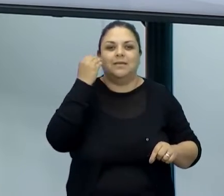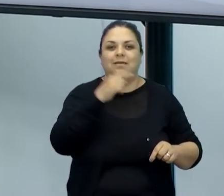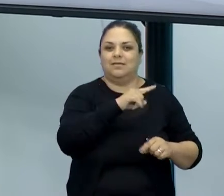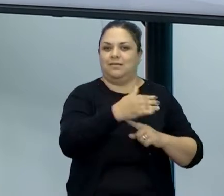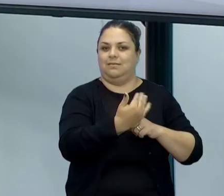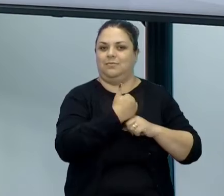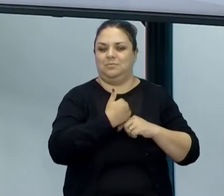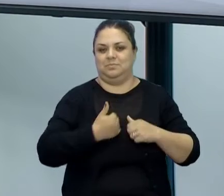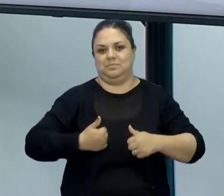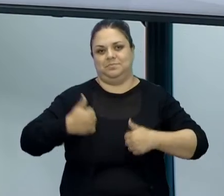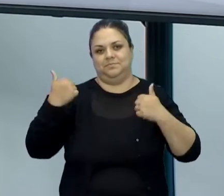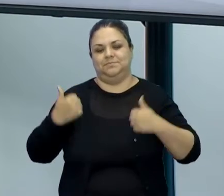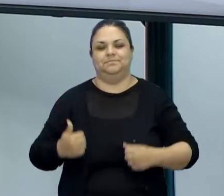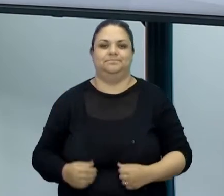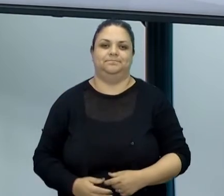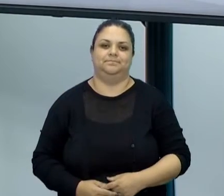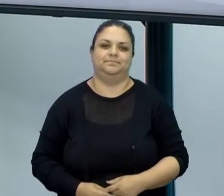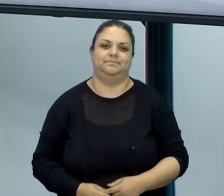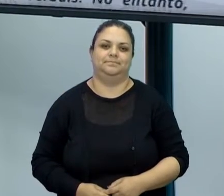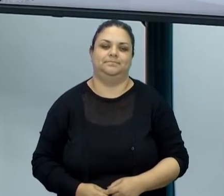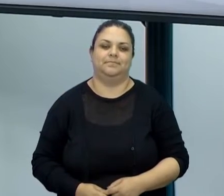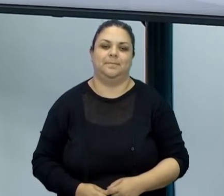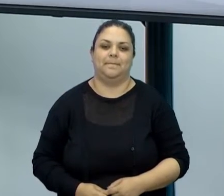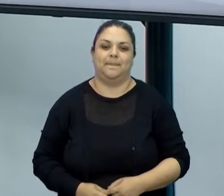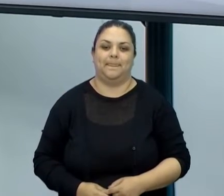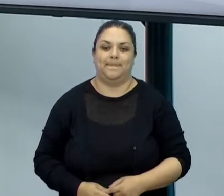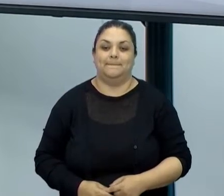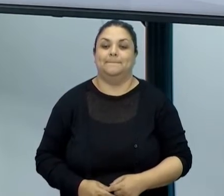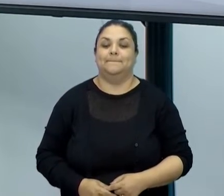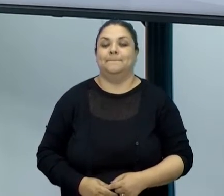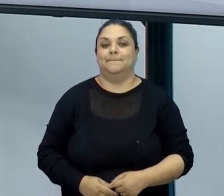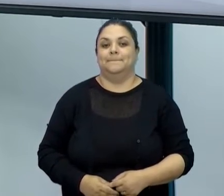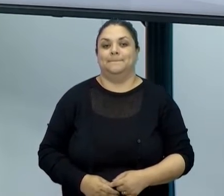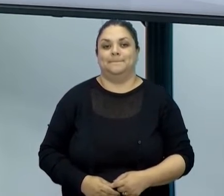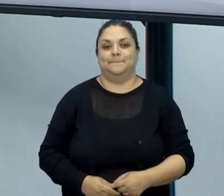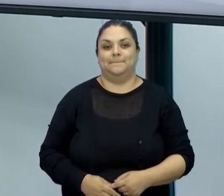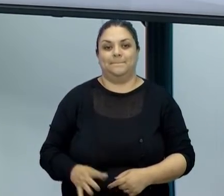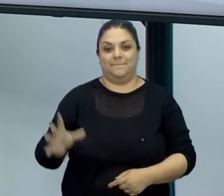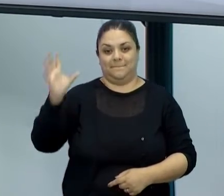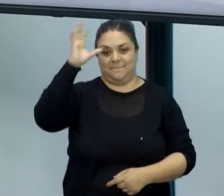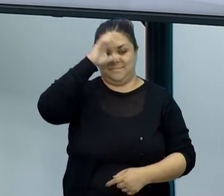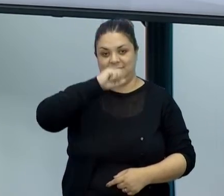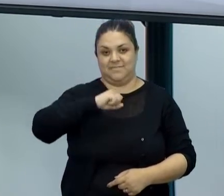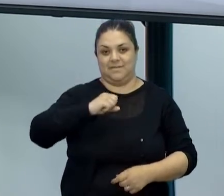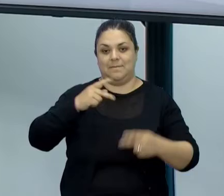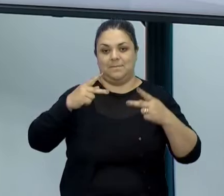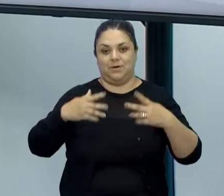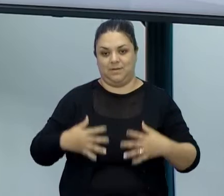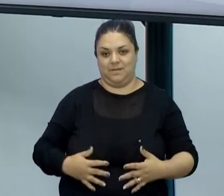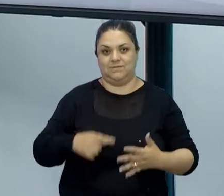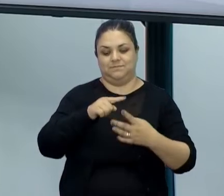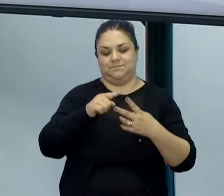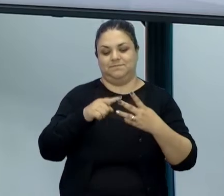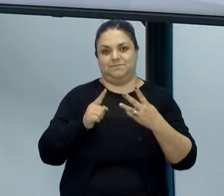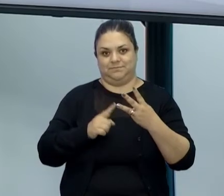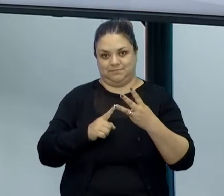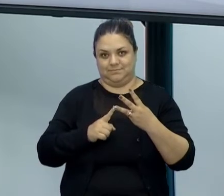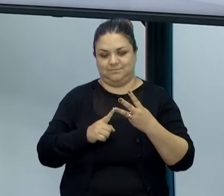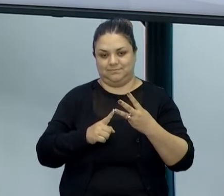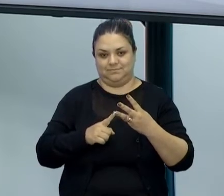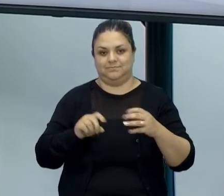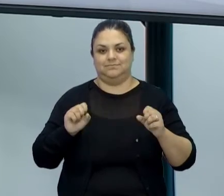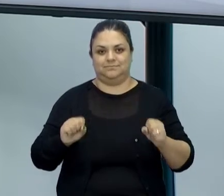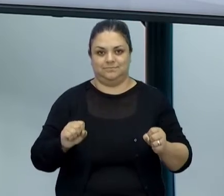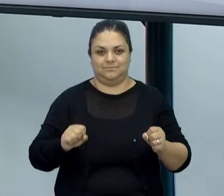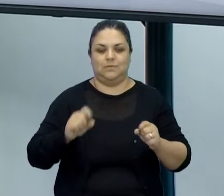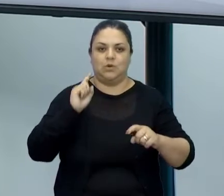certo? Muito bem. A gente aprendeu na ideia da programação 3 coisas, né? Que a gente pode escrever os